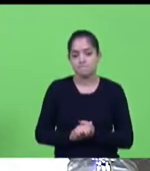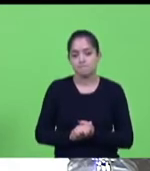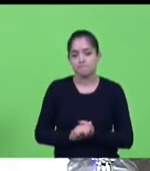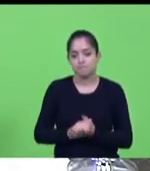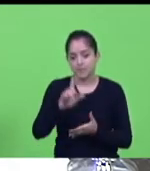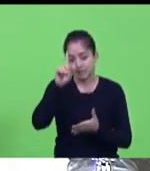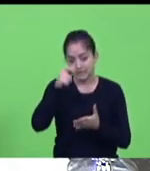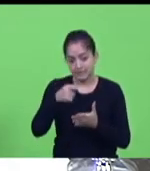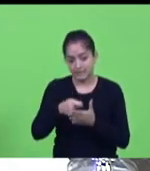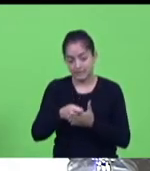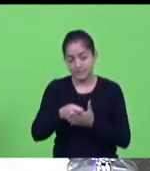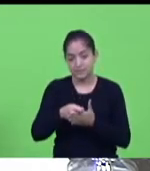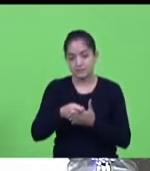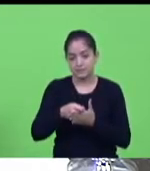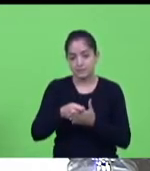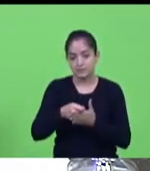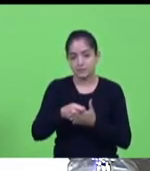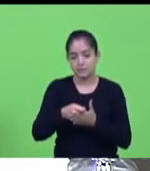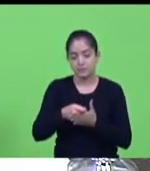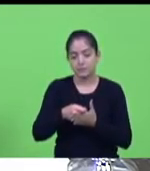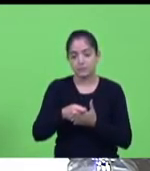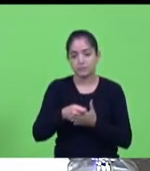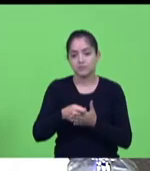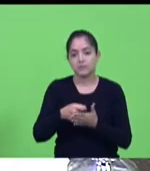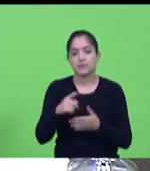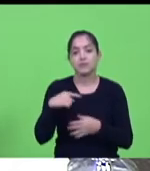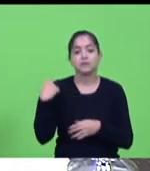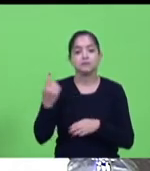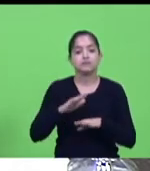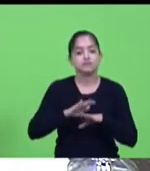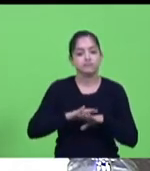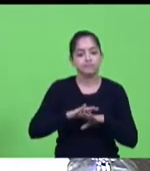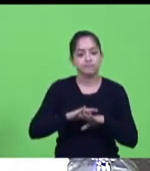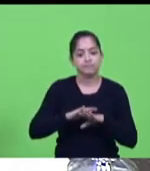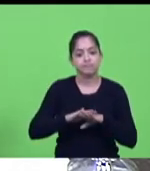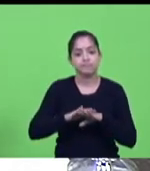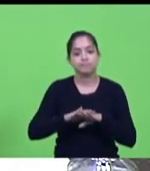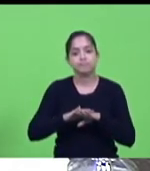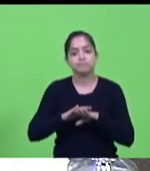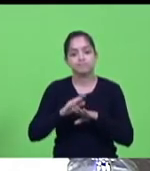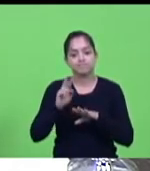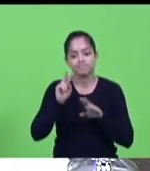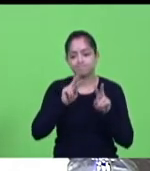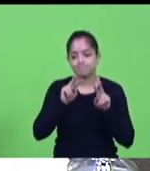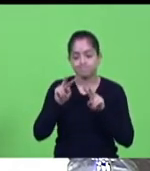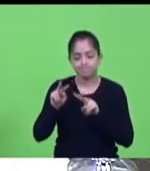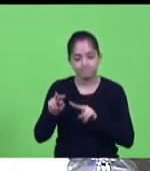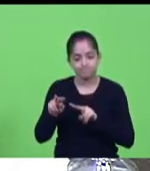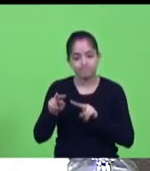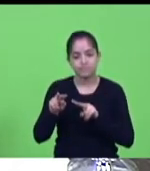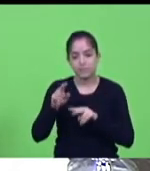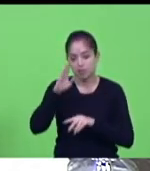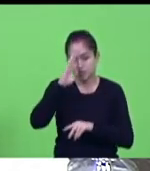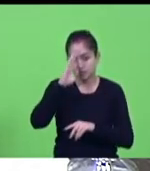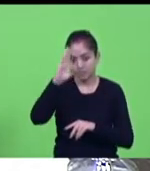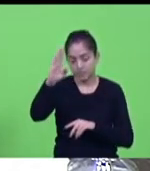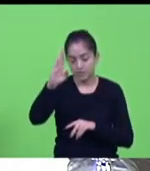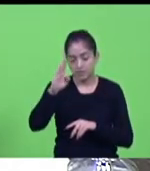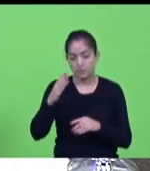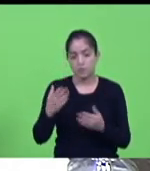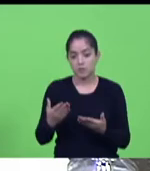haverá de ter, de nossa parte, todos os olhares voltados, especialmente